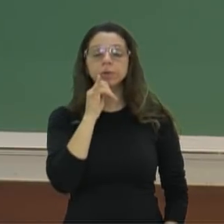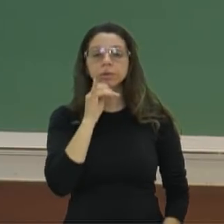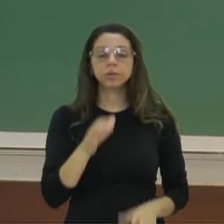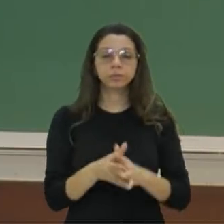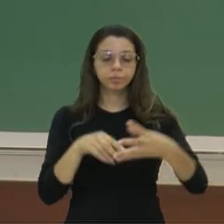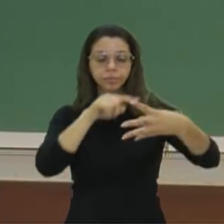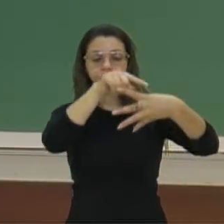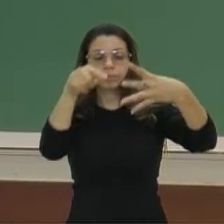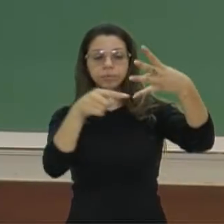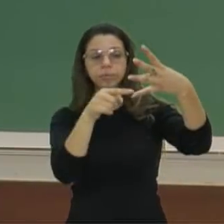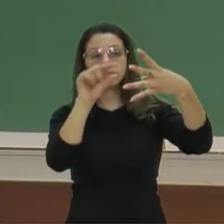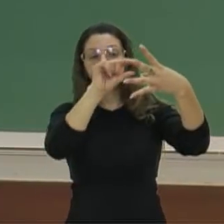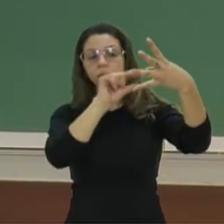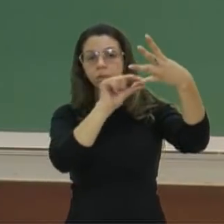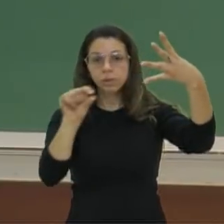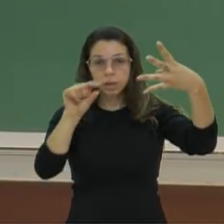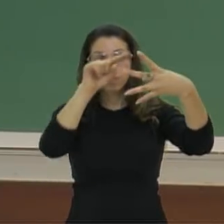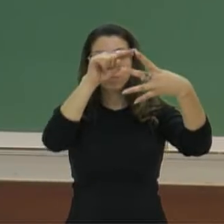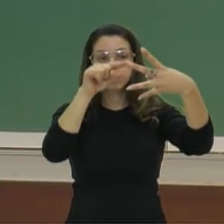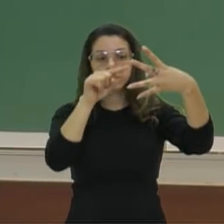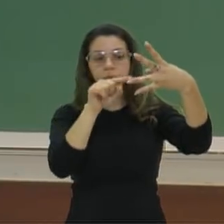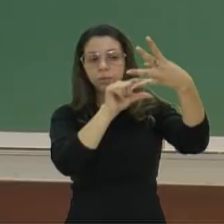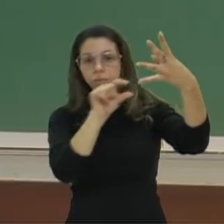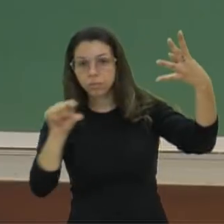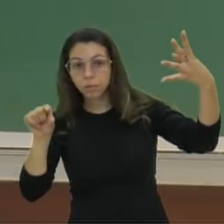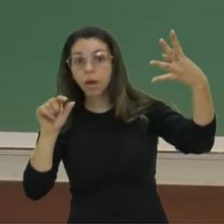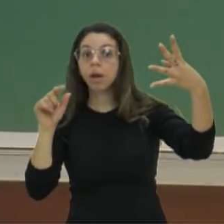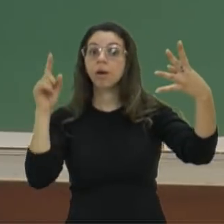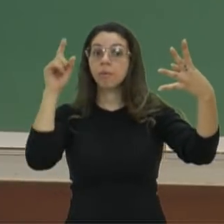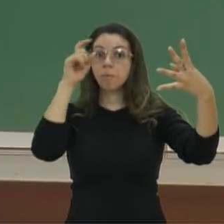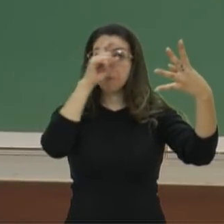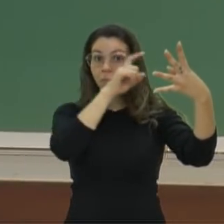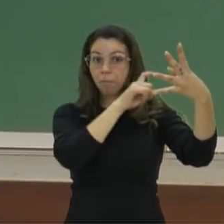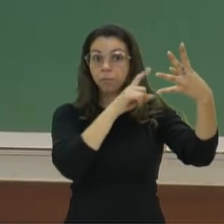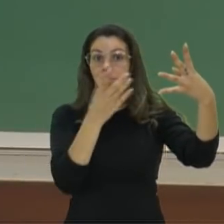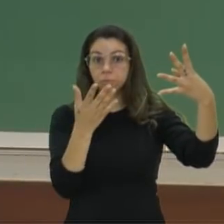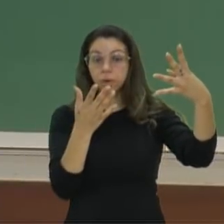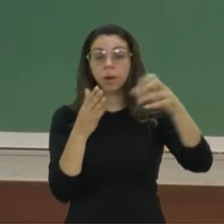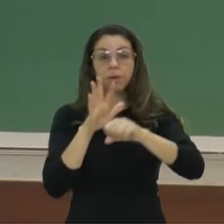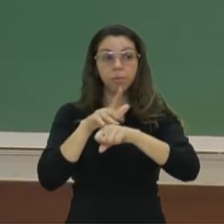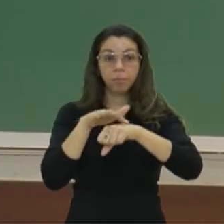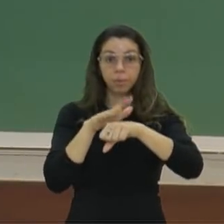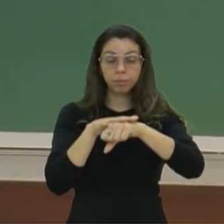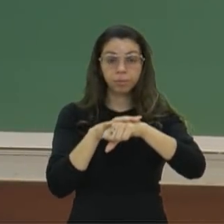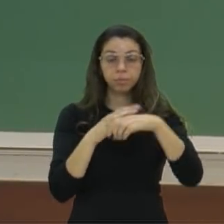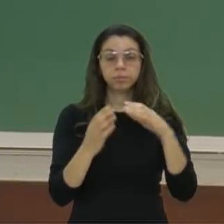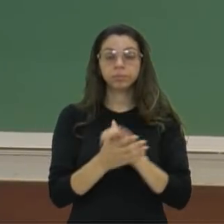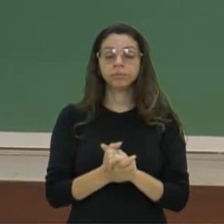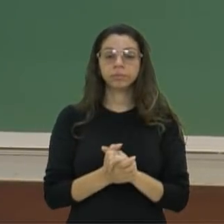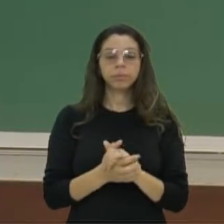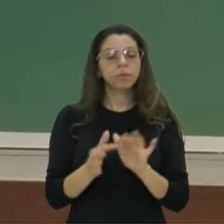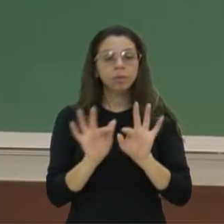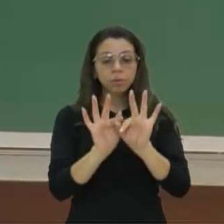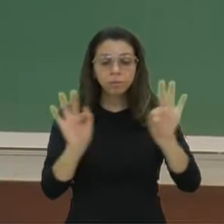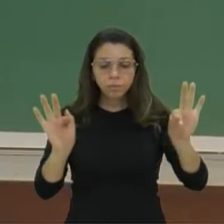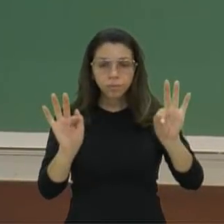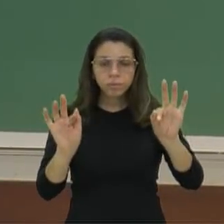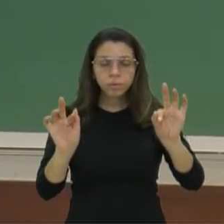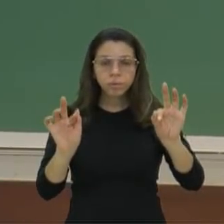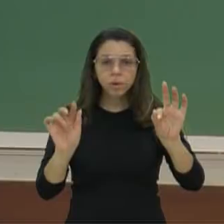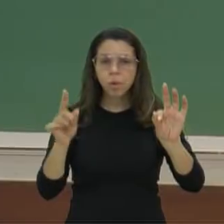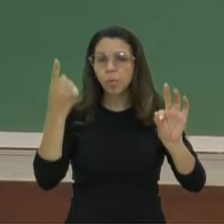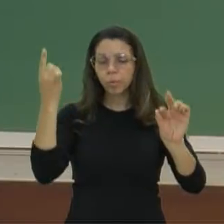na quarta linha, é um problema de visão. A tua dificuldade já é na última linha, ou